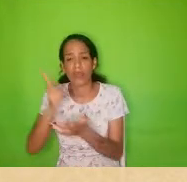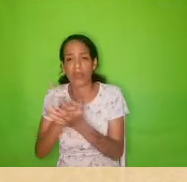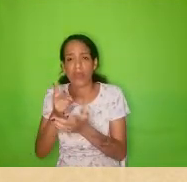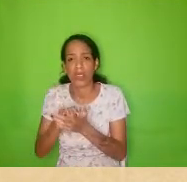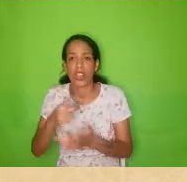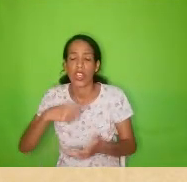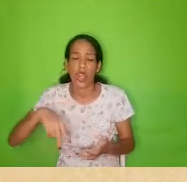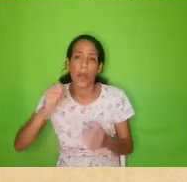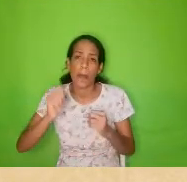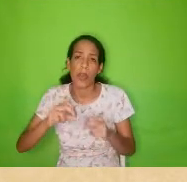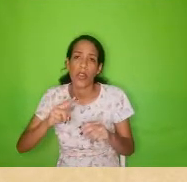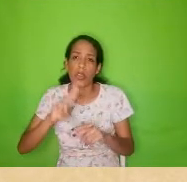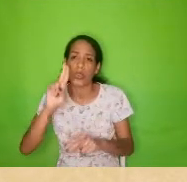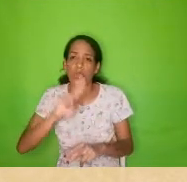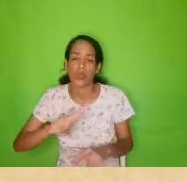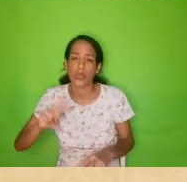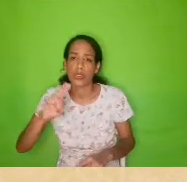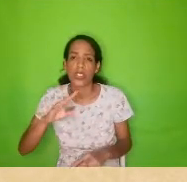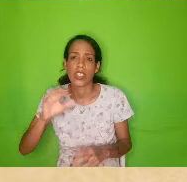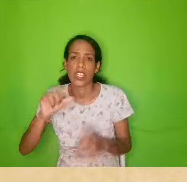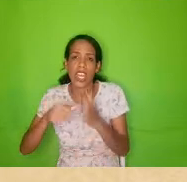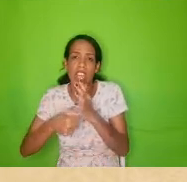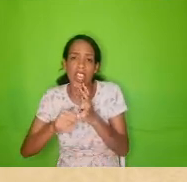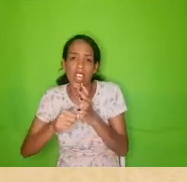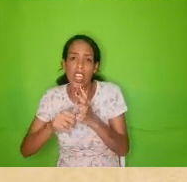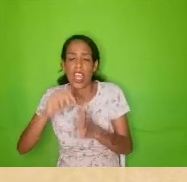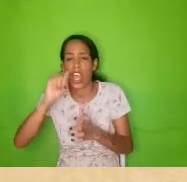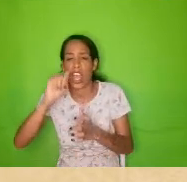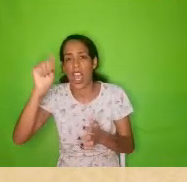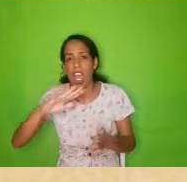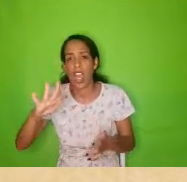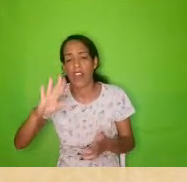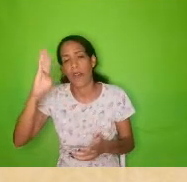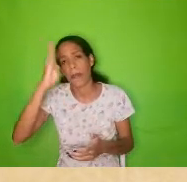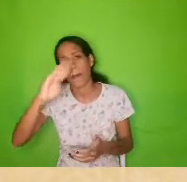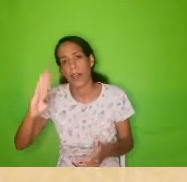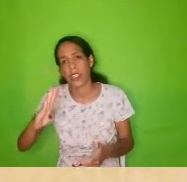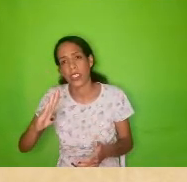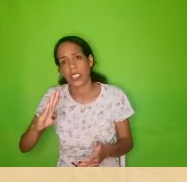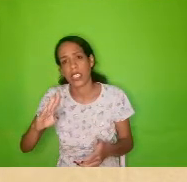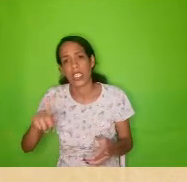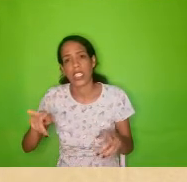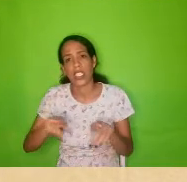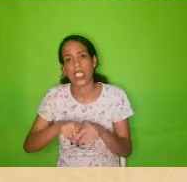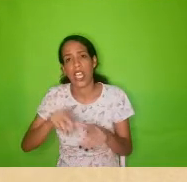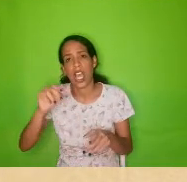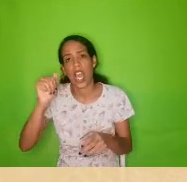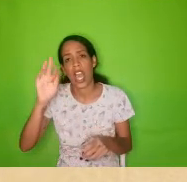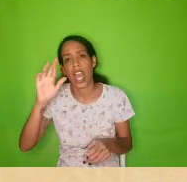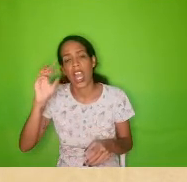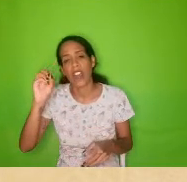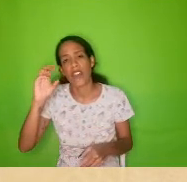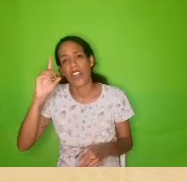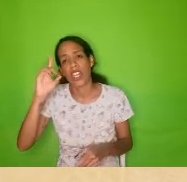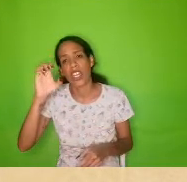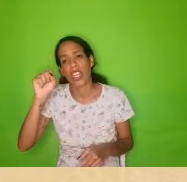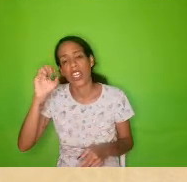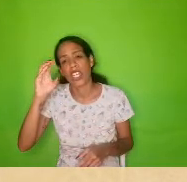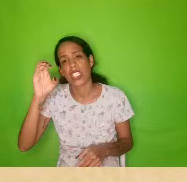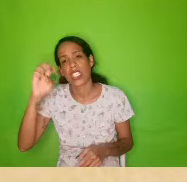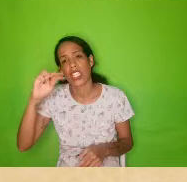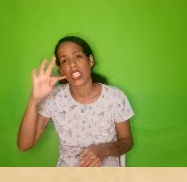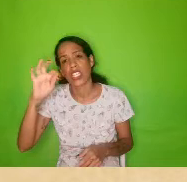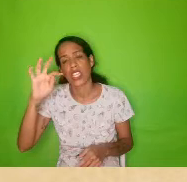usar e vá usar a identidade afro-brasileira, afrodescendente, a experiência africana no